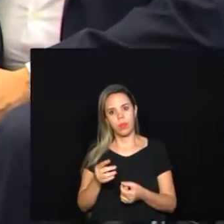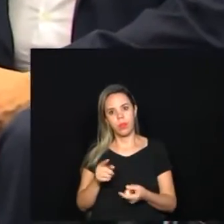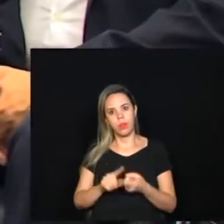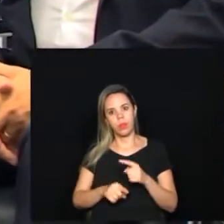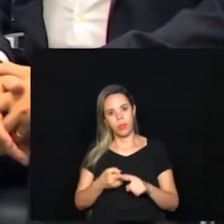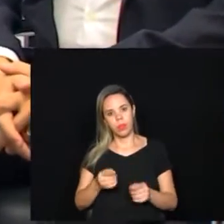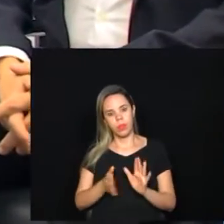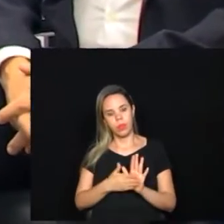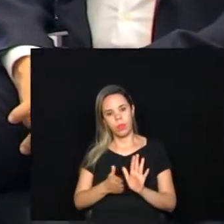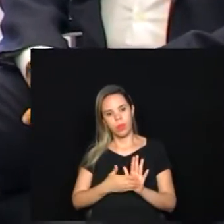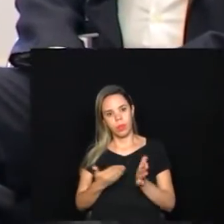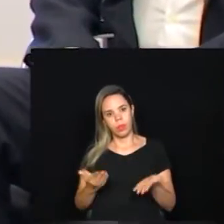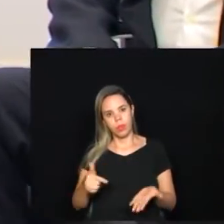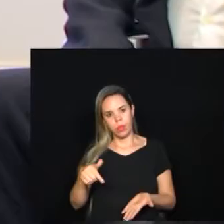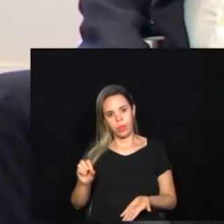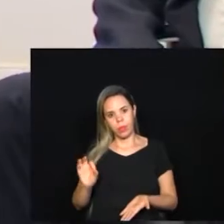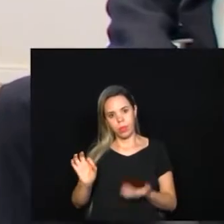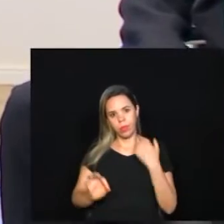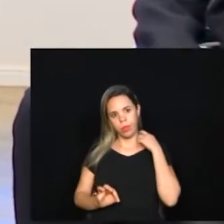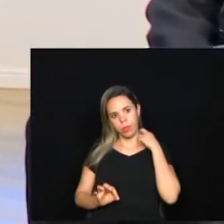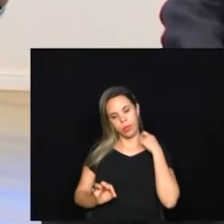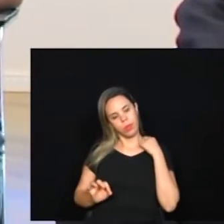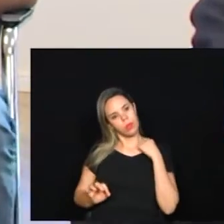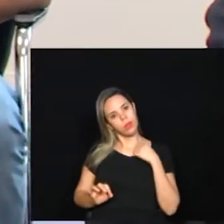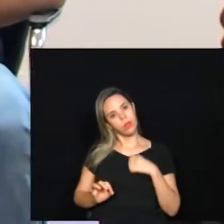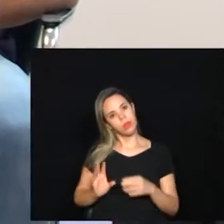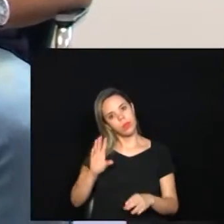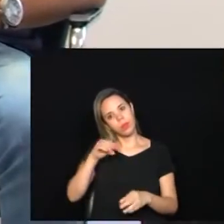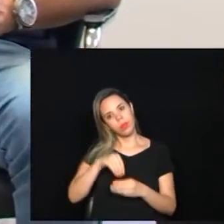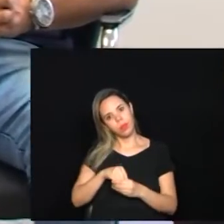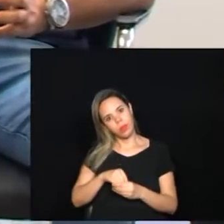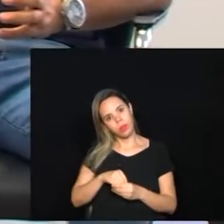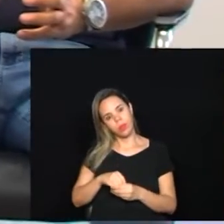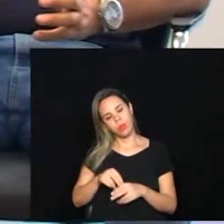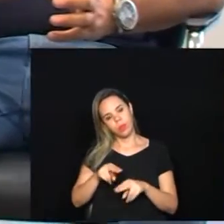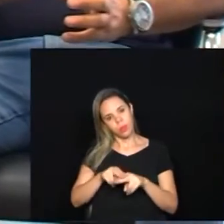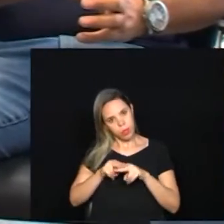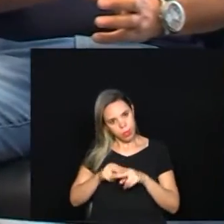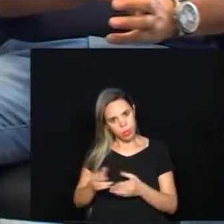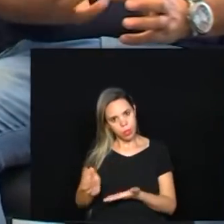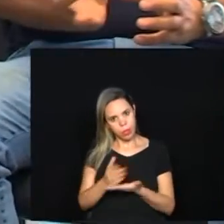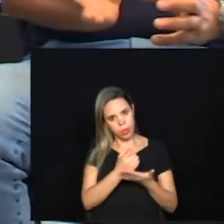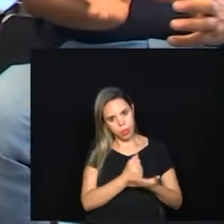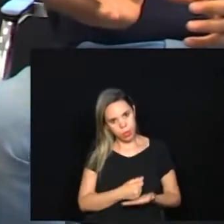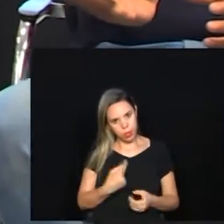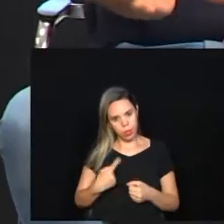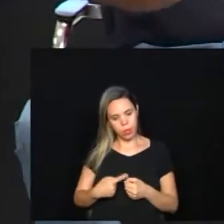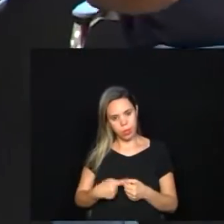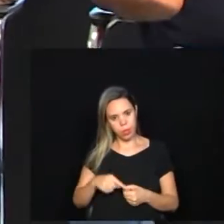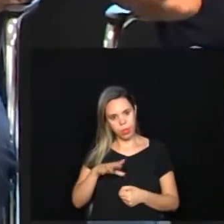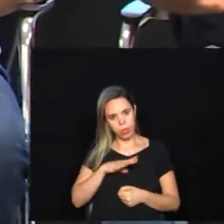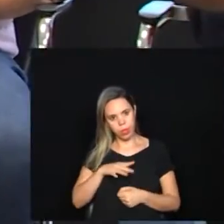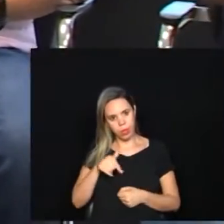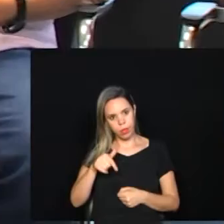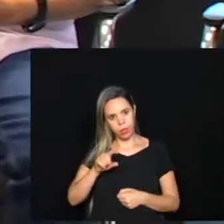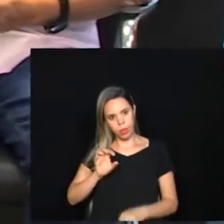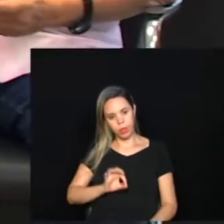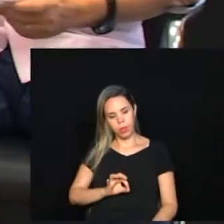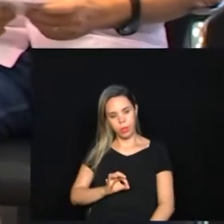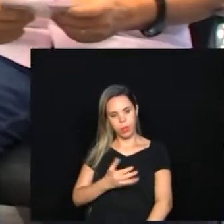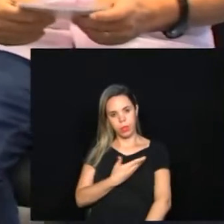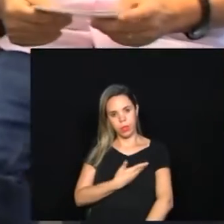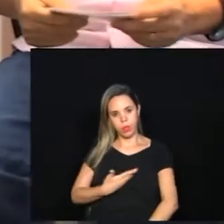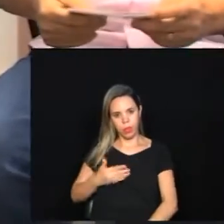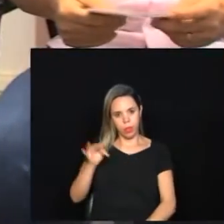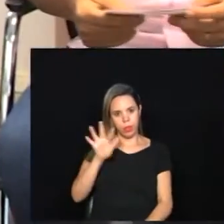acordo com a proposta, 70% dos recursos previstos são oriundos da arrecadação municipal, 7% do